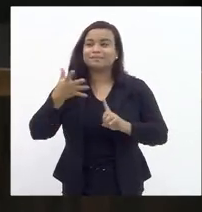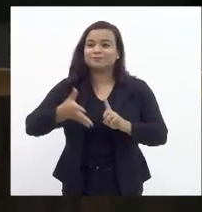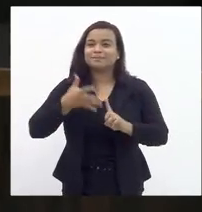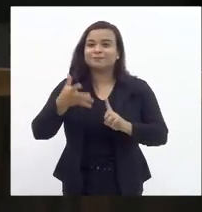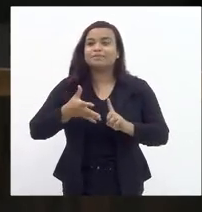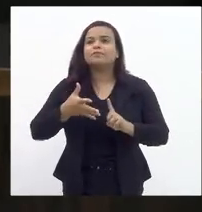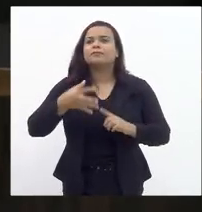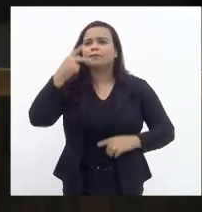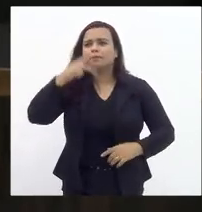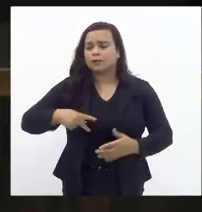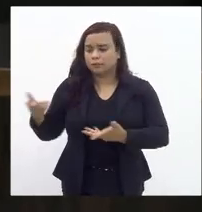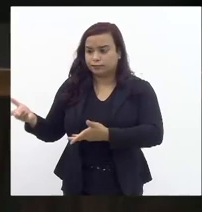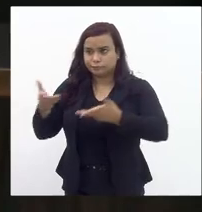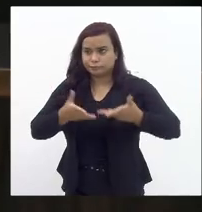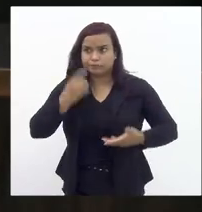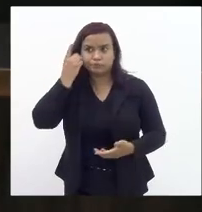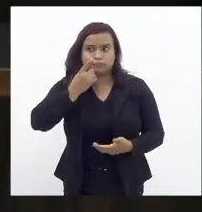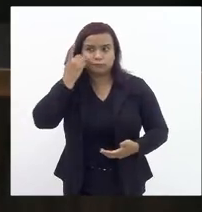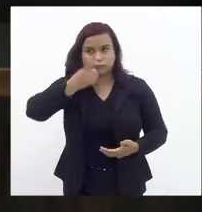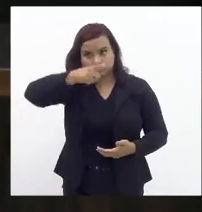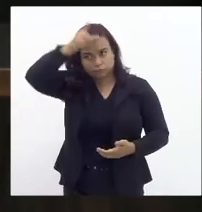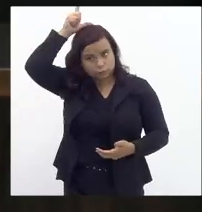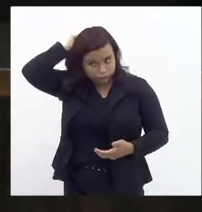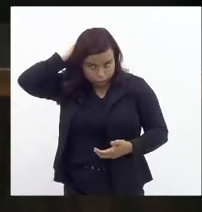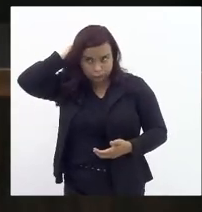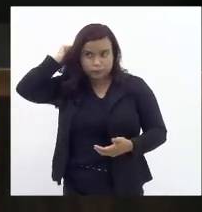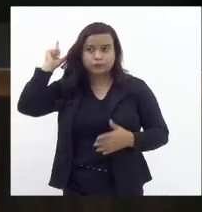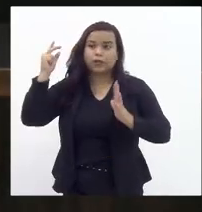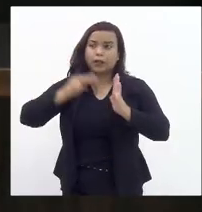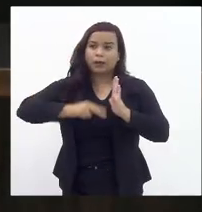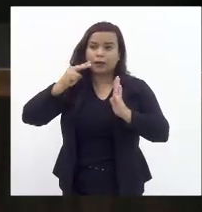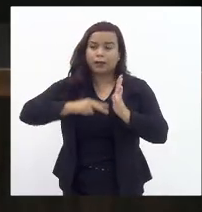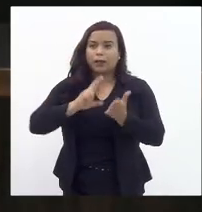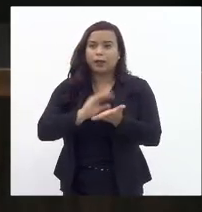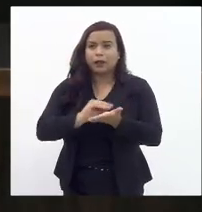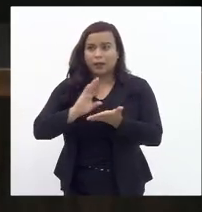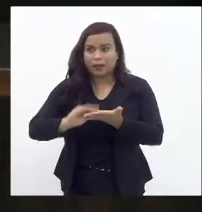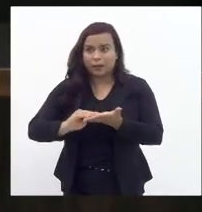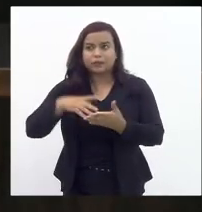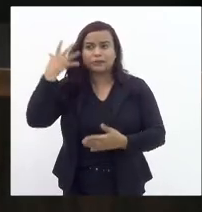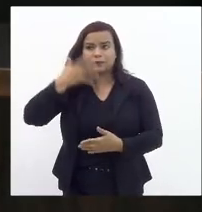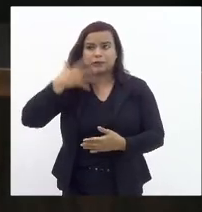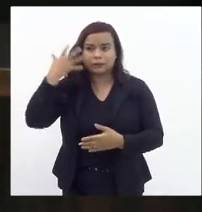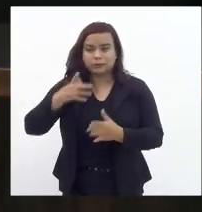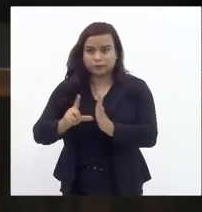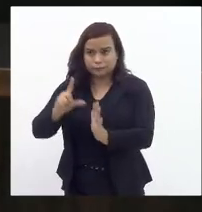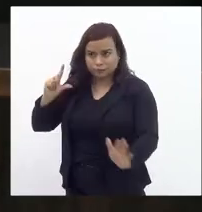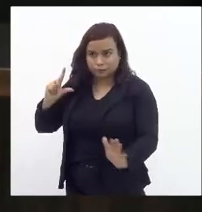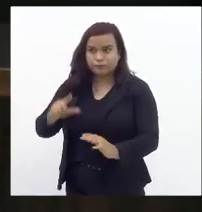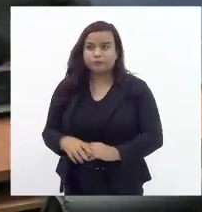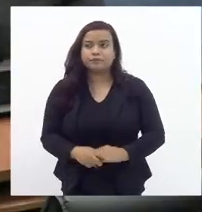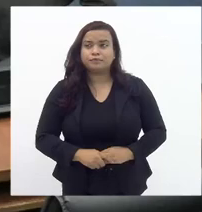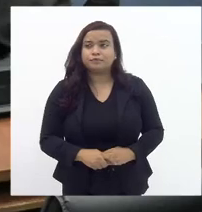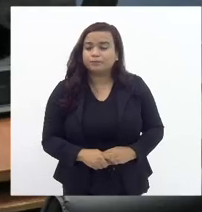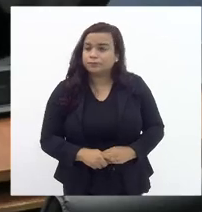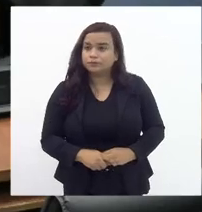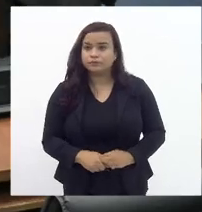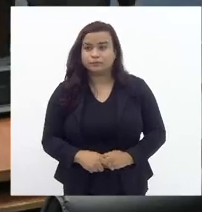presidência convida o nobre deputado Luiz Paulo para fazer a leitura da ata da sessão anterior.